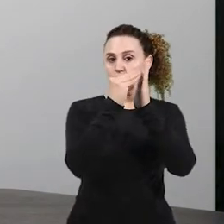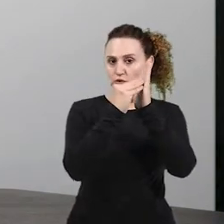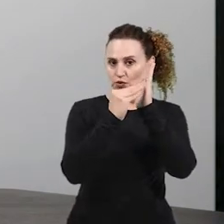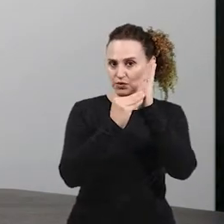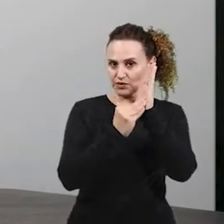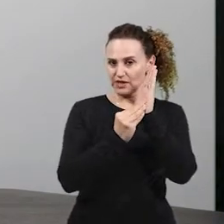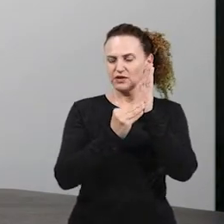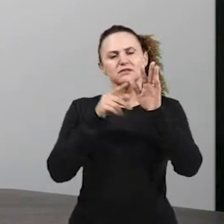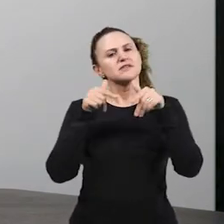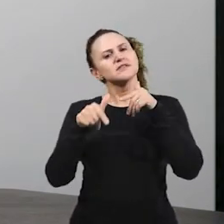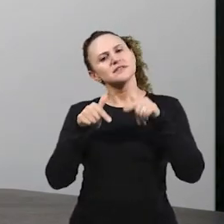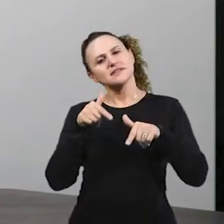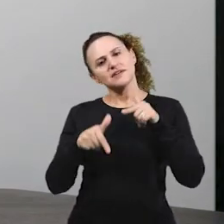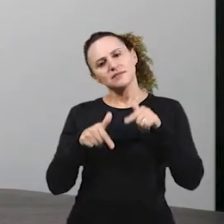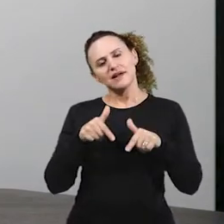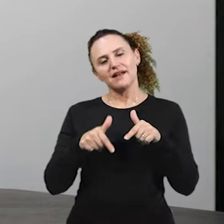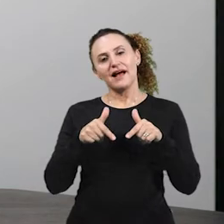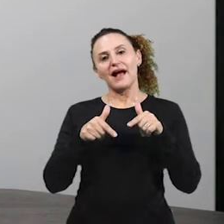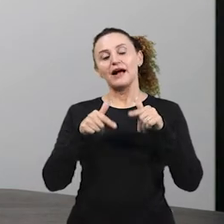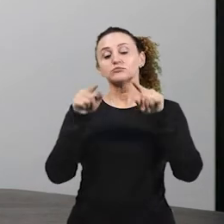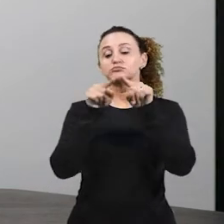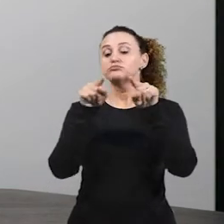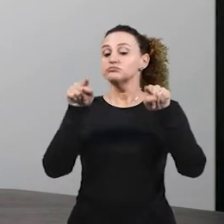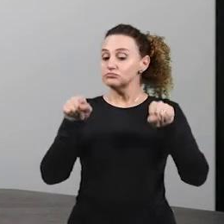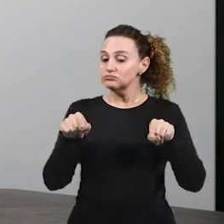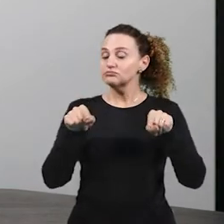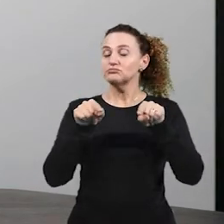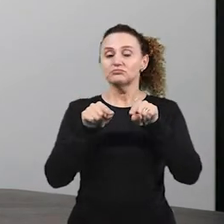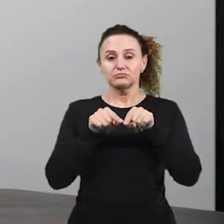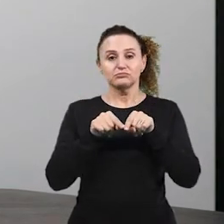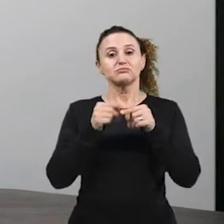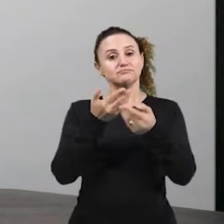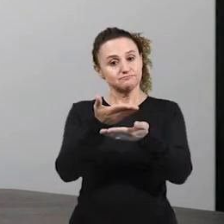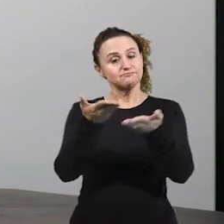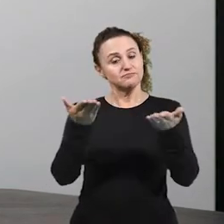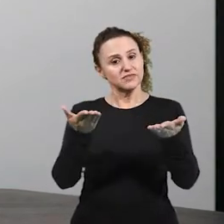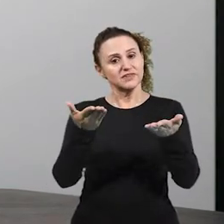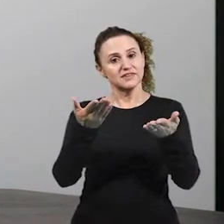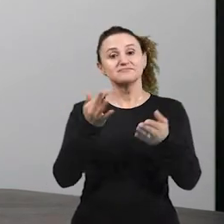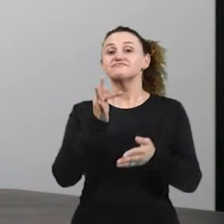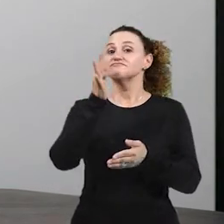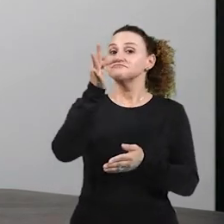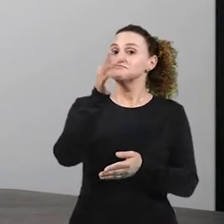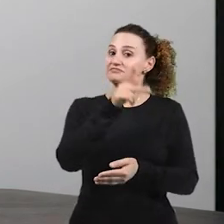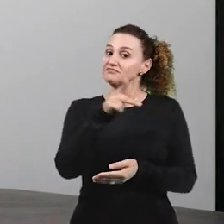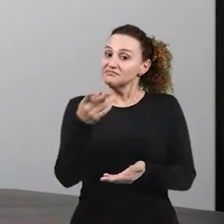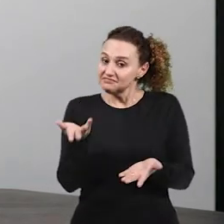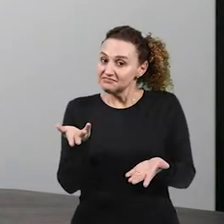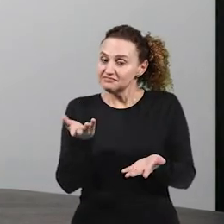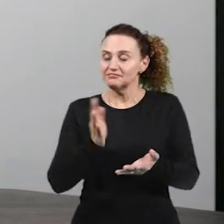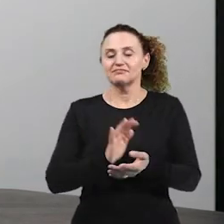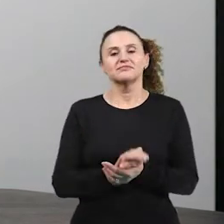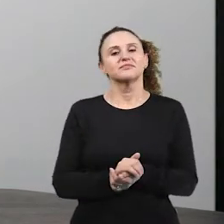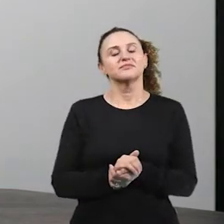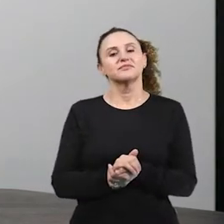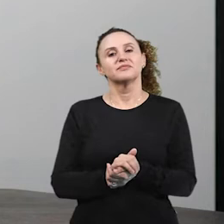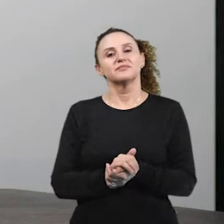que vai ser trabalhado em sala de aula por vocês quando forem professores